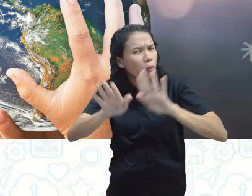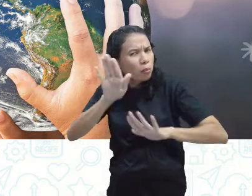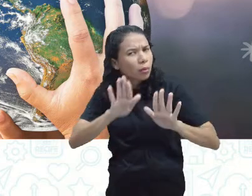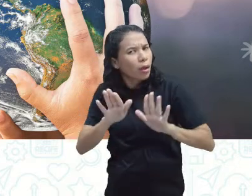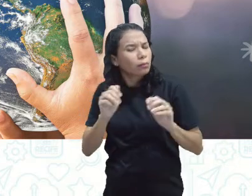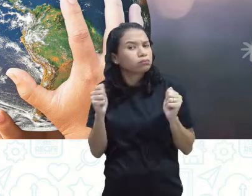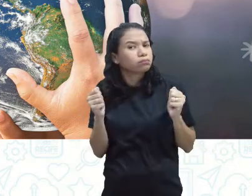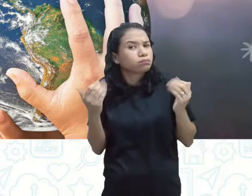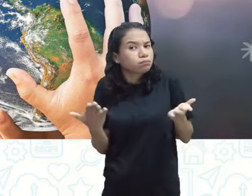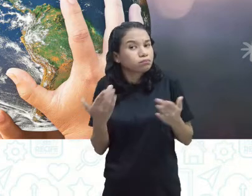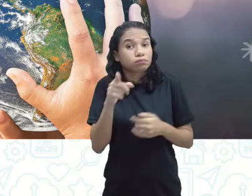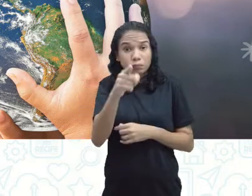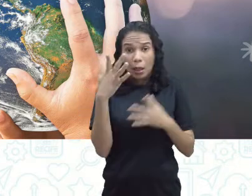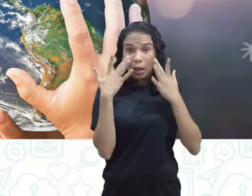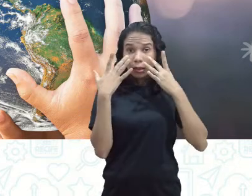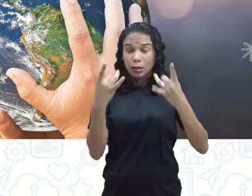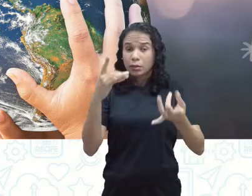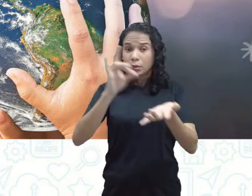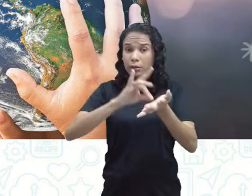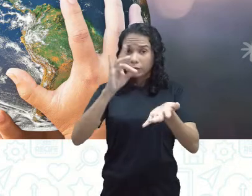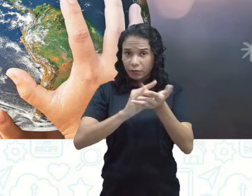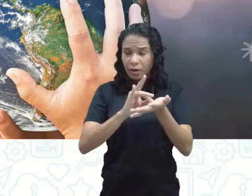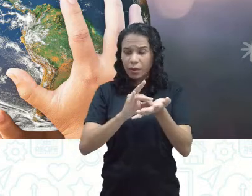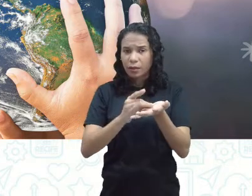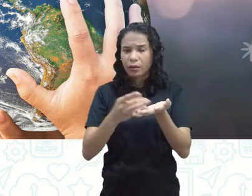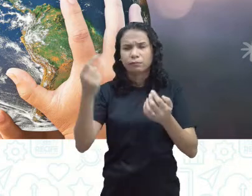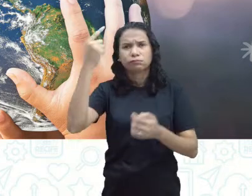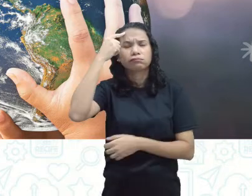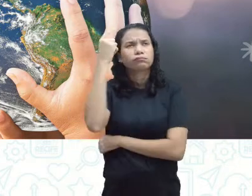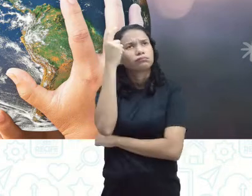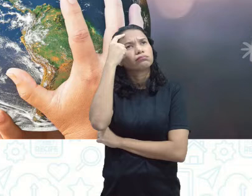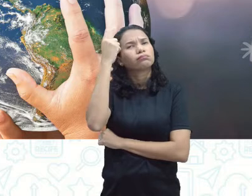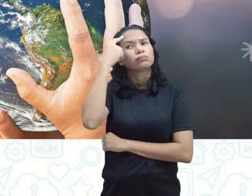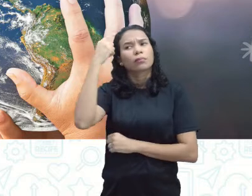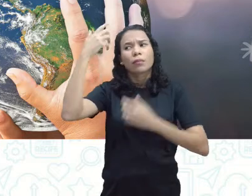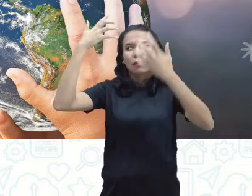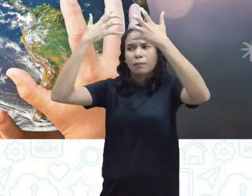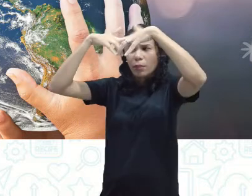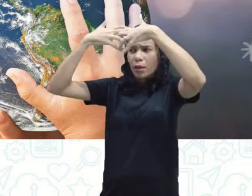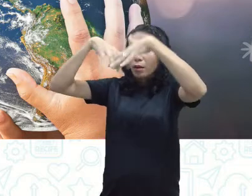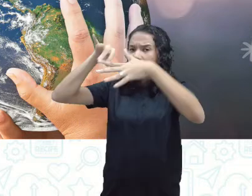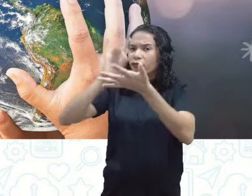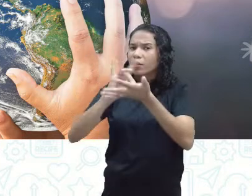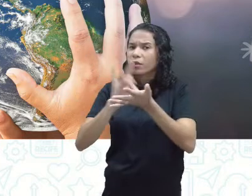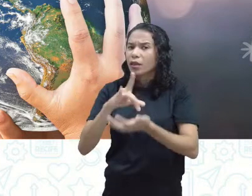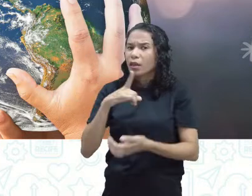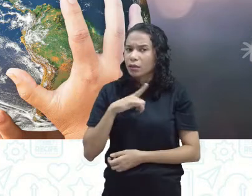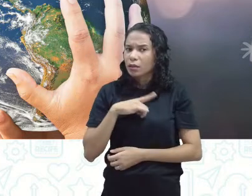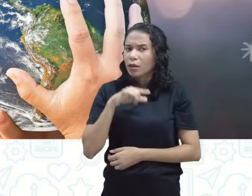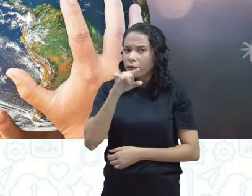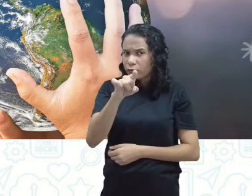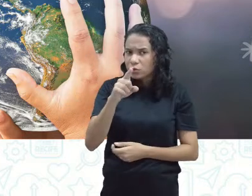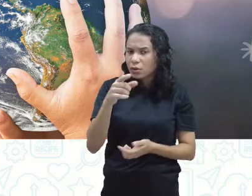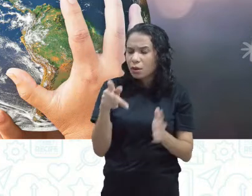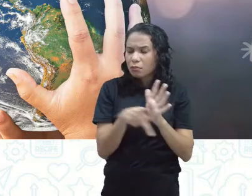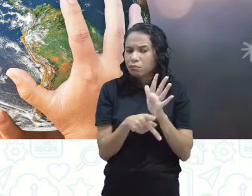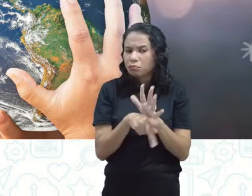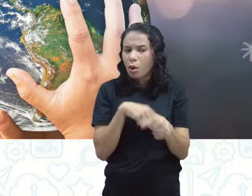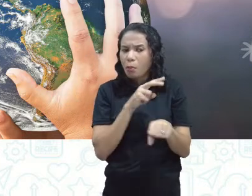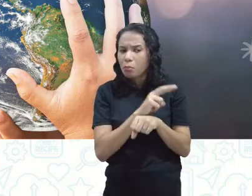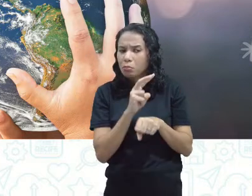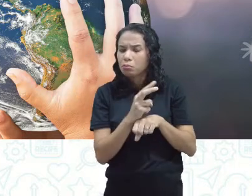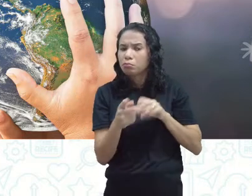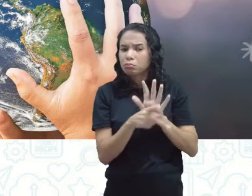vocês estão atentos, ligados? Se pergunte, né? Se pergunte aí, se você cuida bem do ambiente que